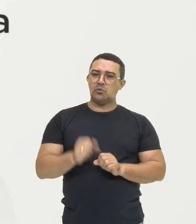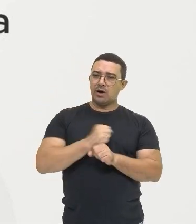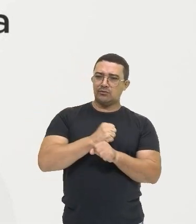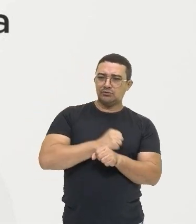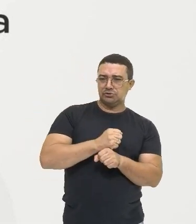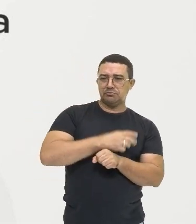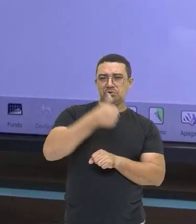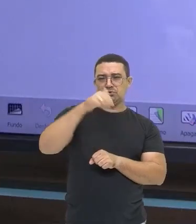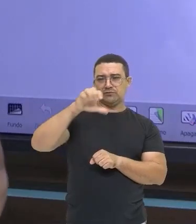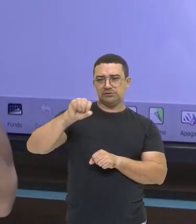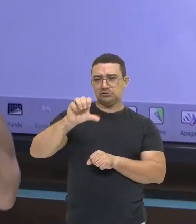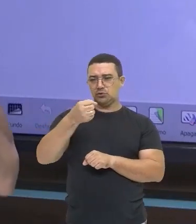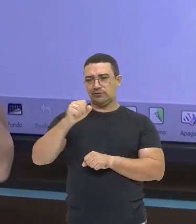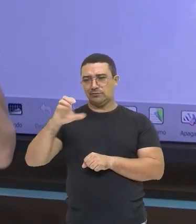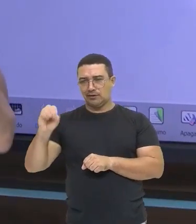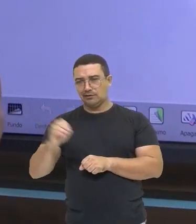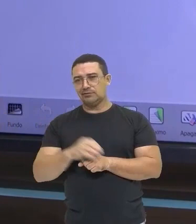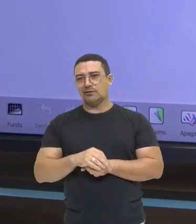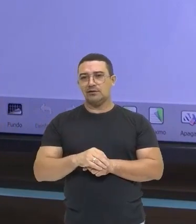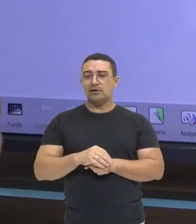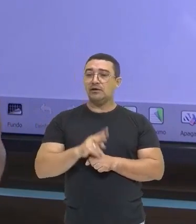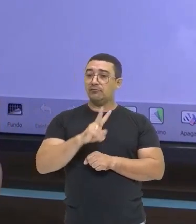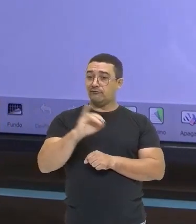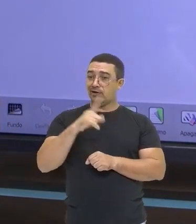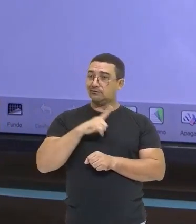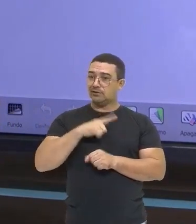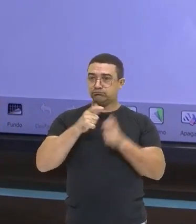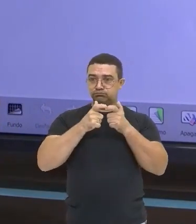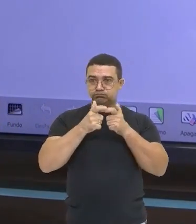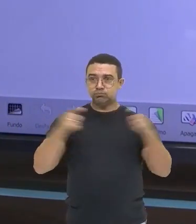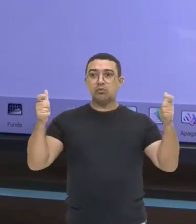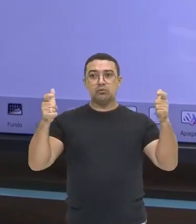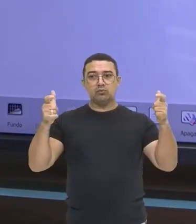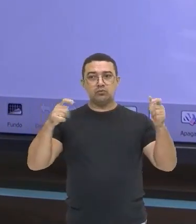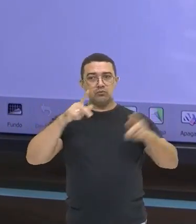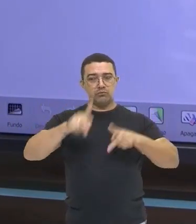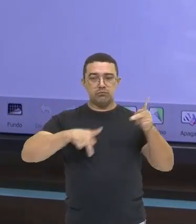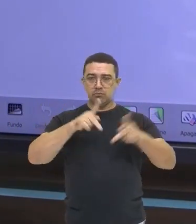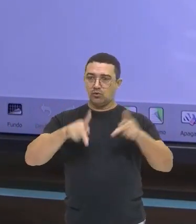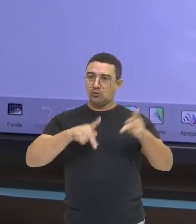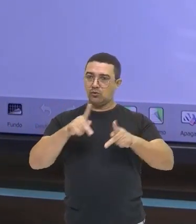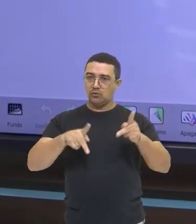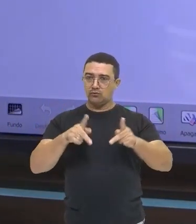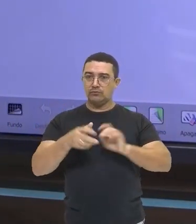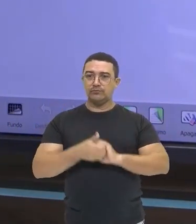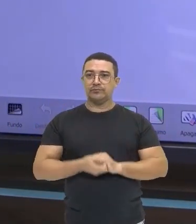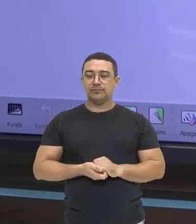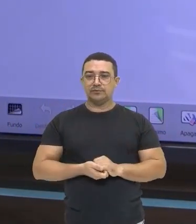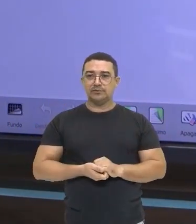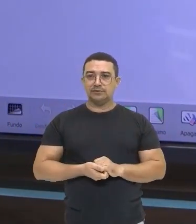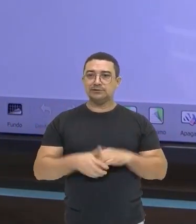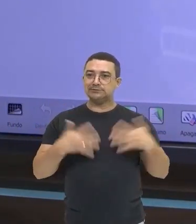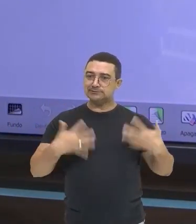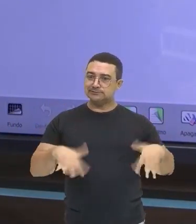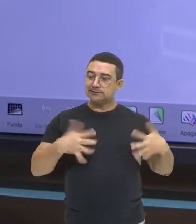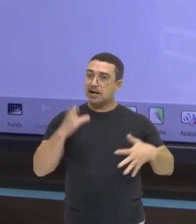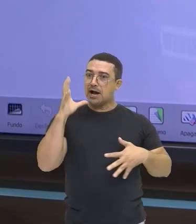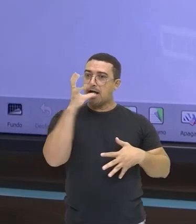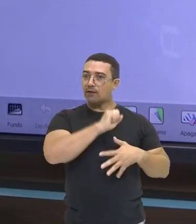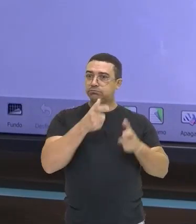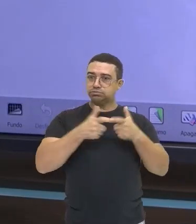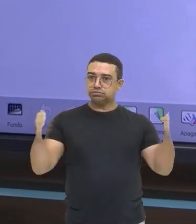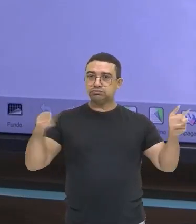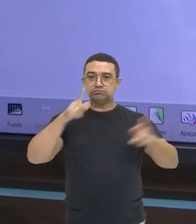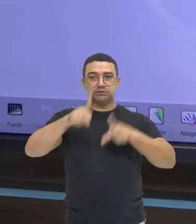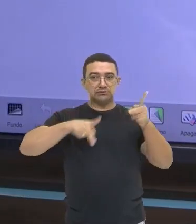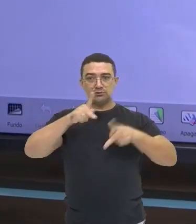década de 90, a gente vai ter esse boom, esse crescimento populacional, tá bom? Muito grande, muito acelerado.